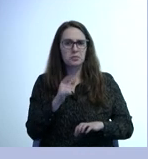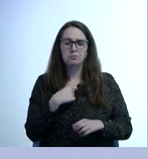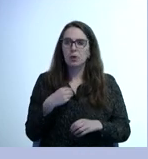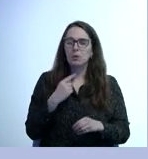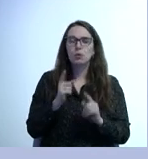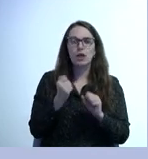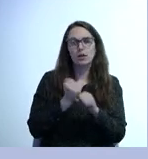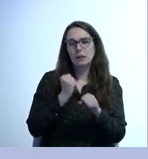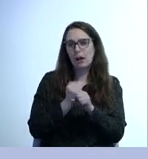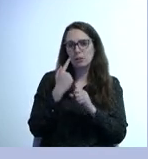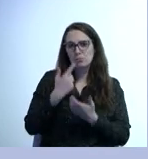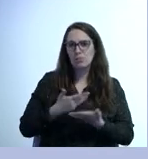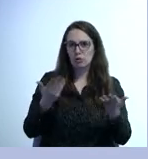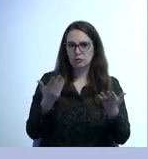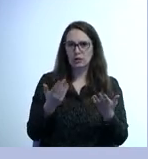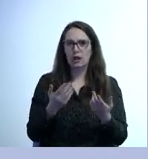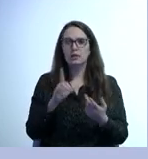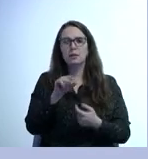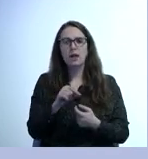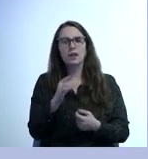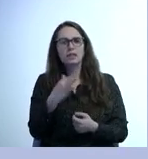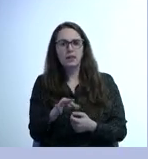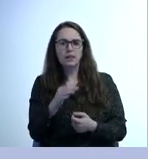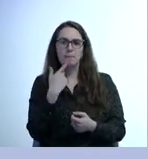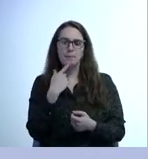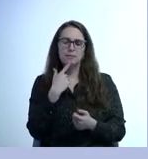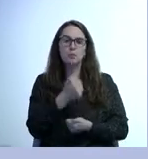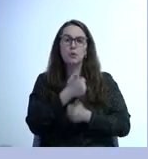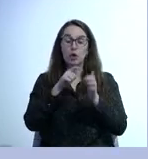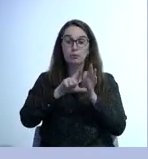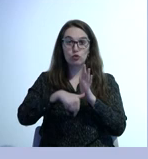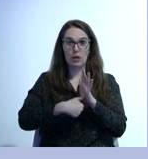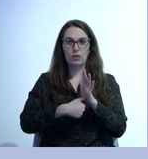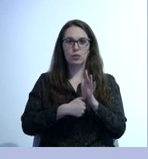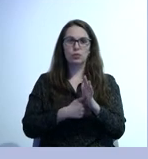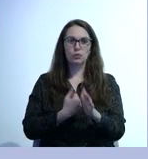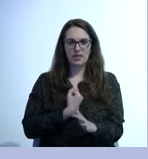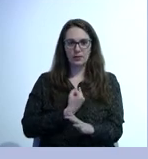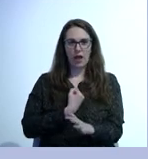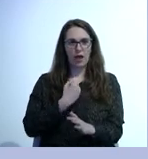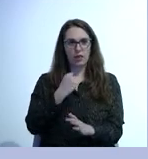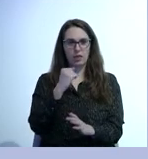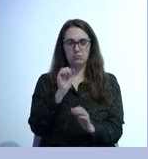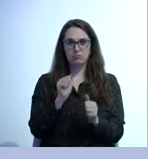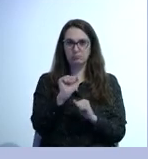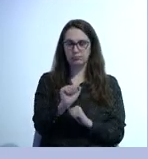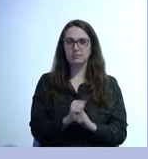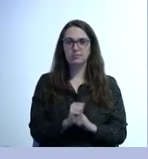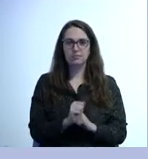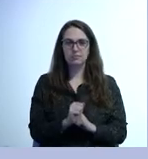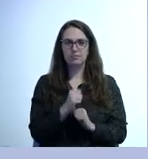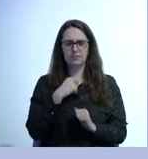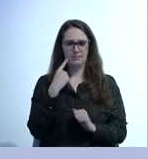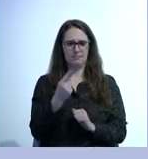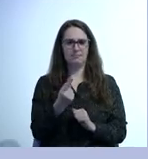do João Luís e, portanto, nesse sentido, encontrar simplesmente os projetos que melhor a explicassem. Mas,